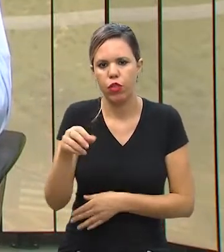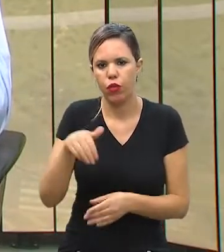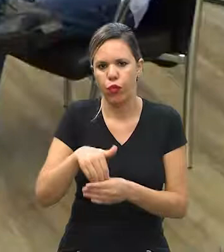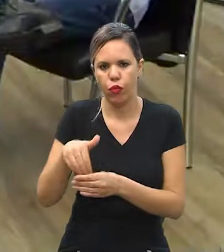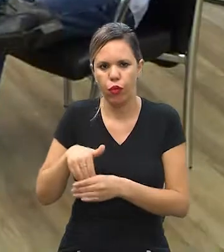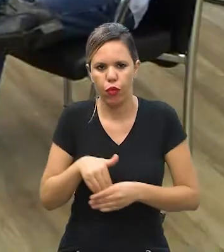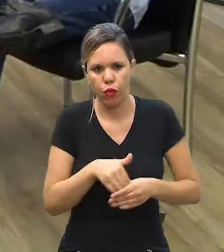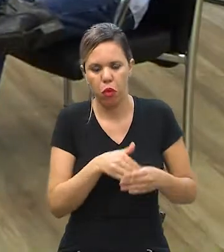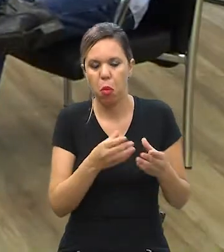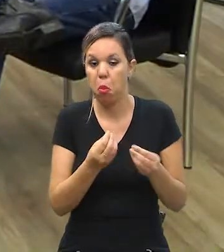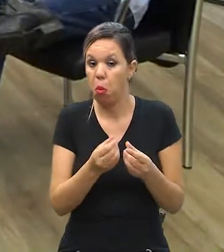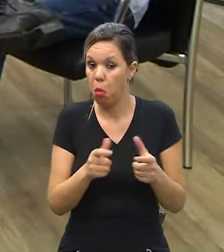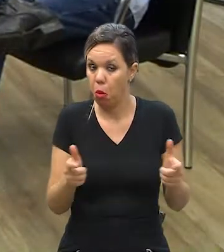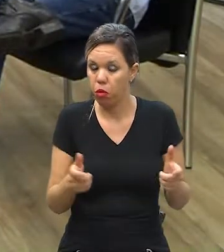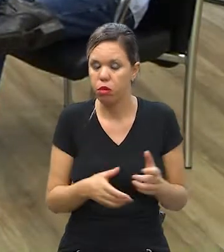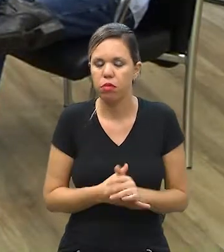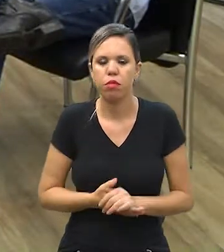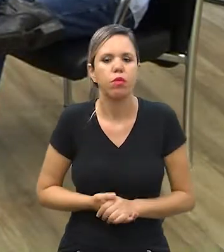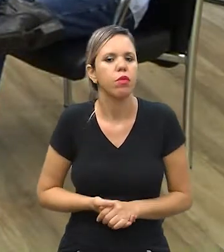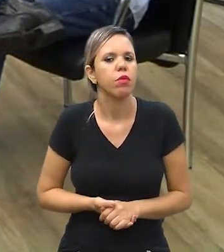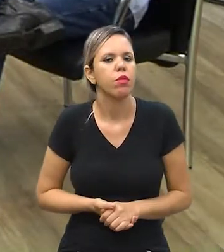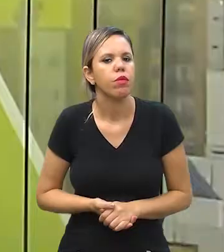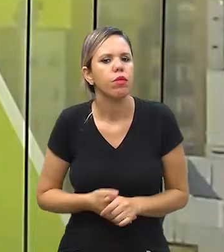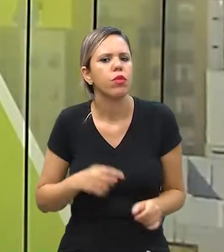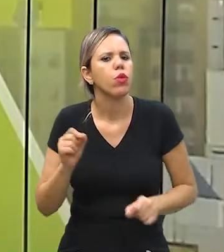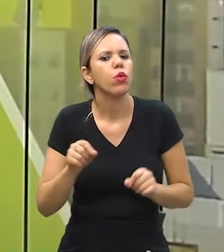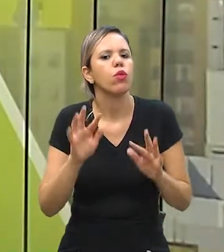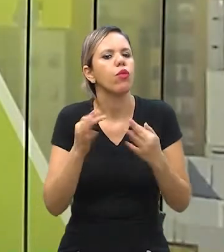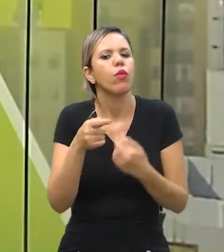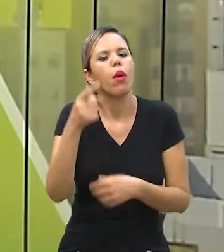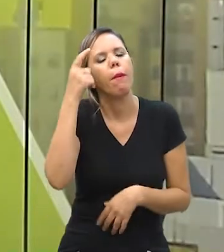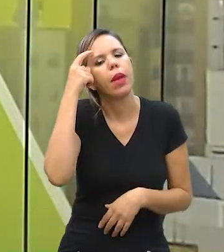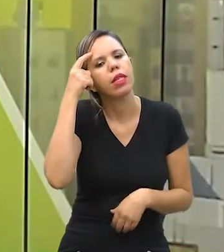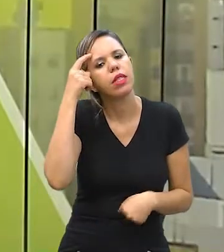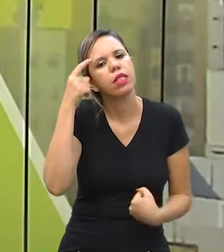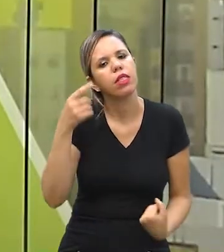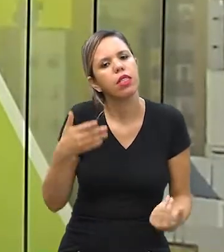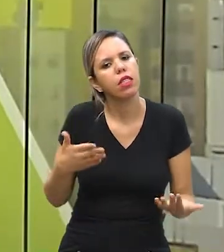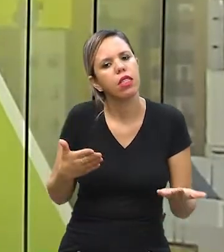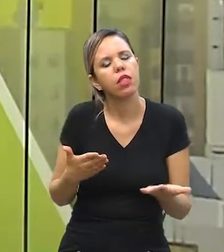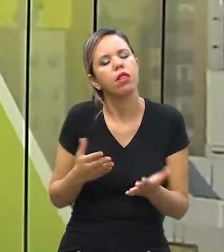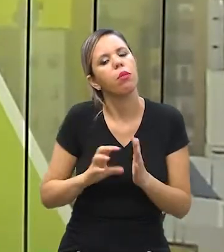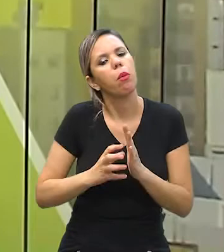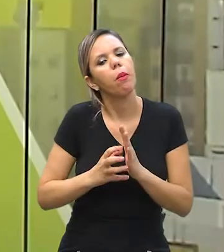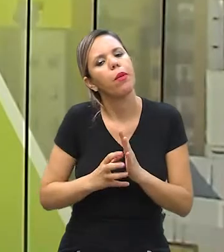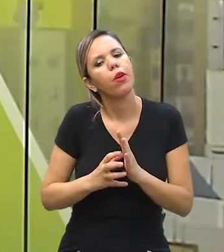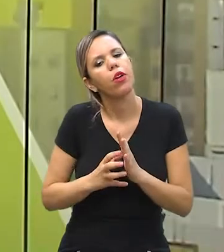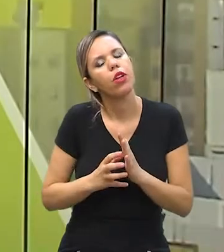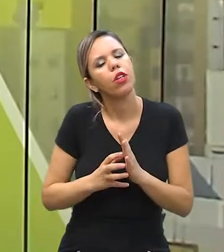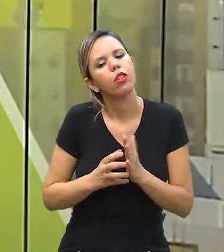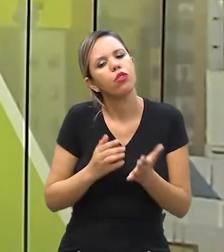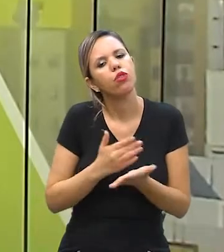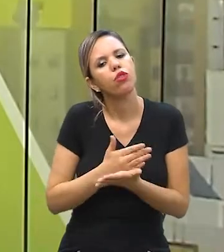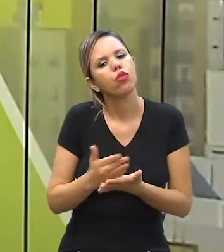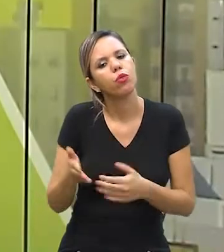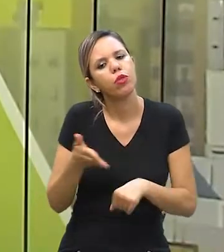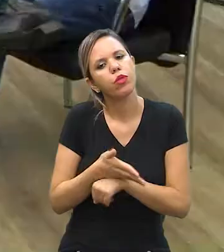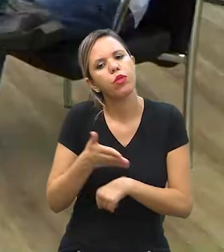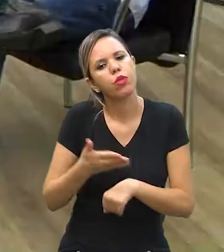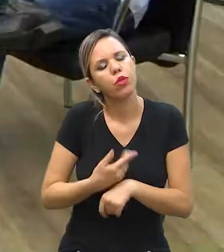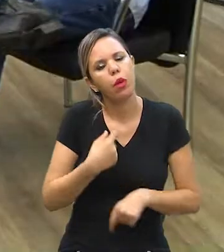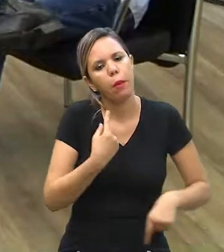votos. Votação bastante expressiva, né? O que sua família pensou quando você se filiou a um partido político e começou a participar